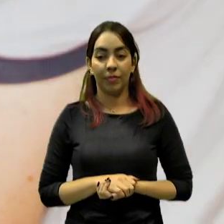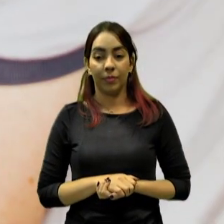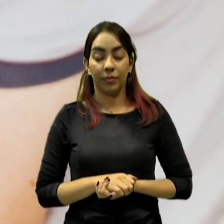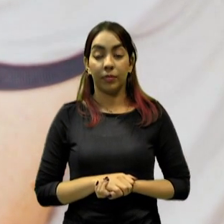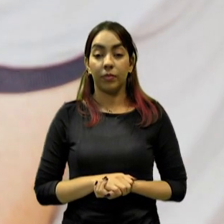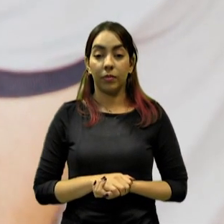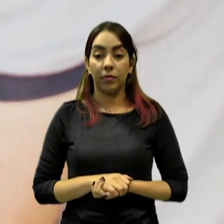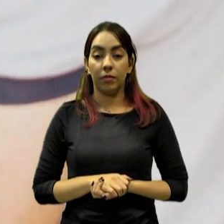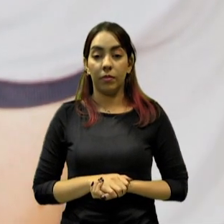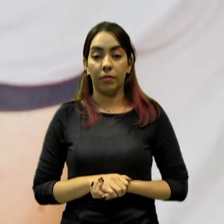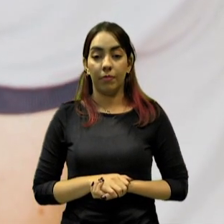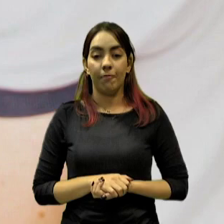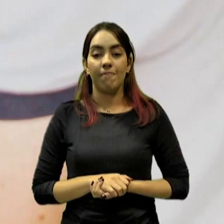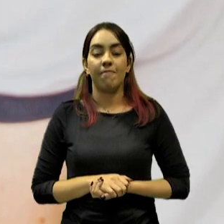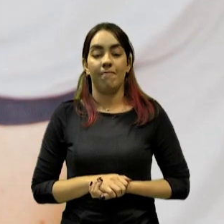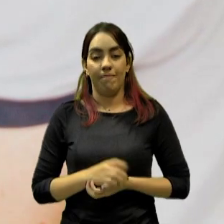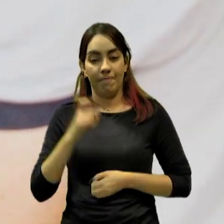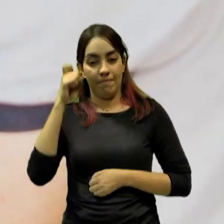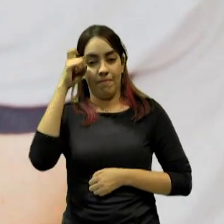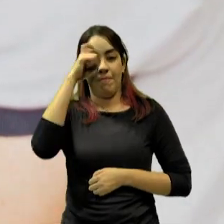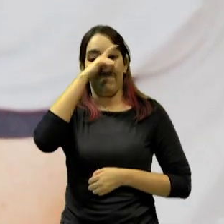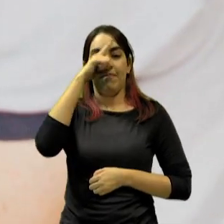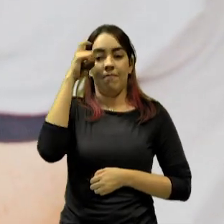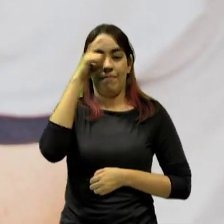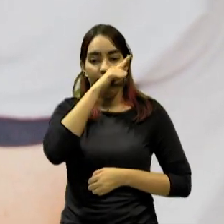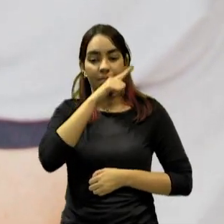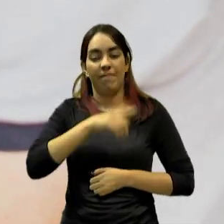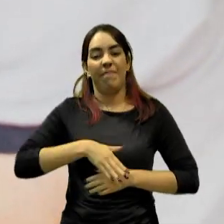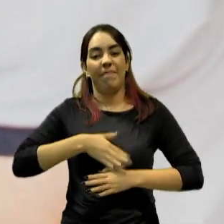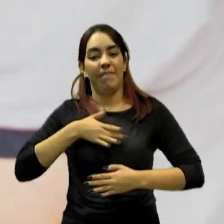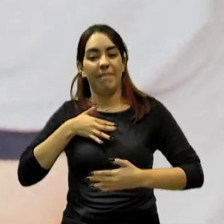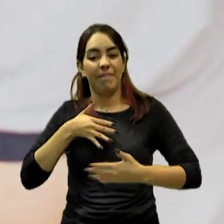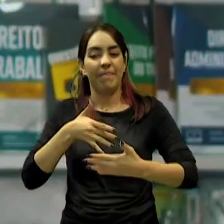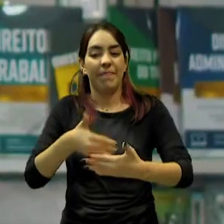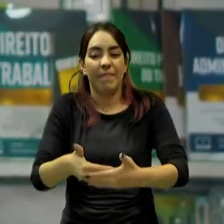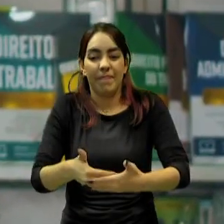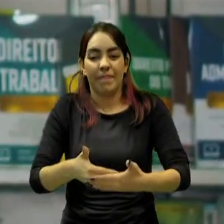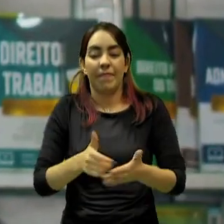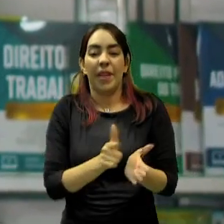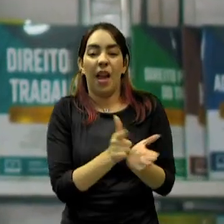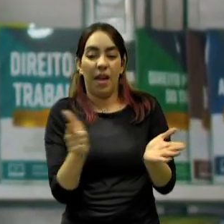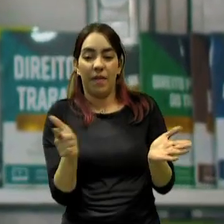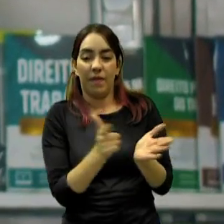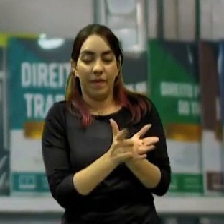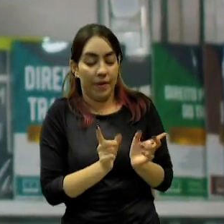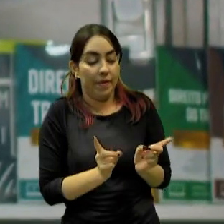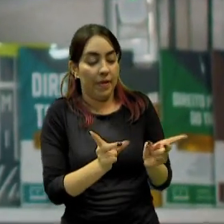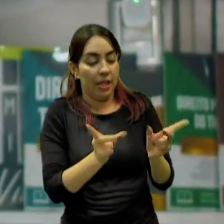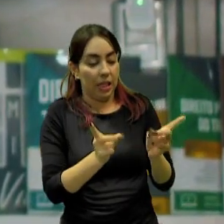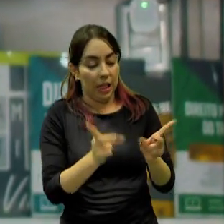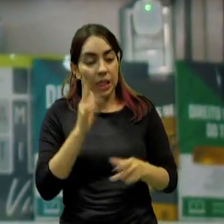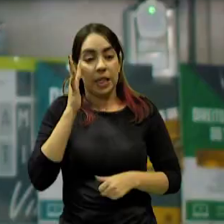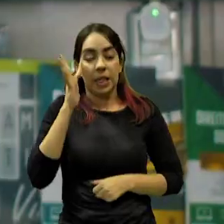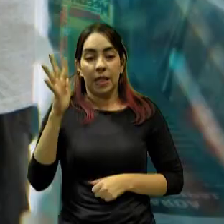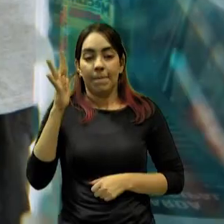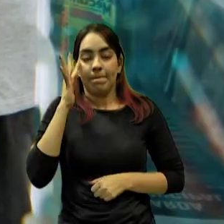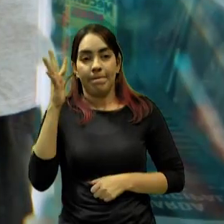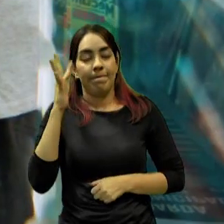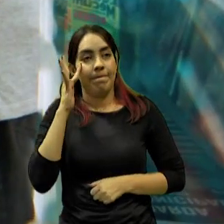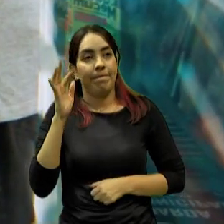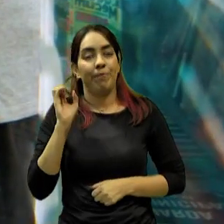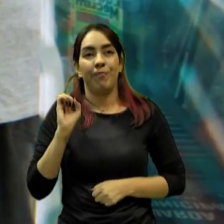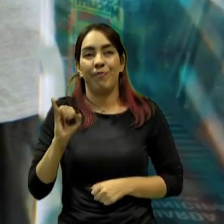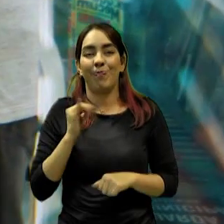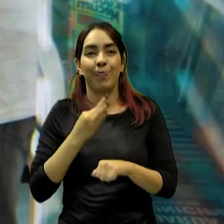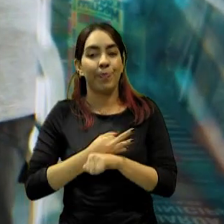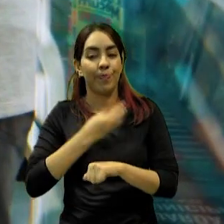tá cada dia mais difícil se manter uma banca com revista, né? Tá, eu penso todo dia se eu mantenho ou não as revistas, né? O que está